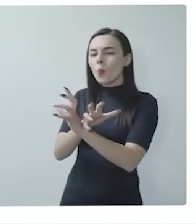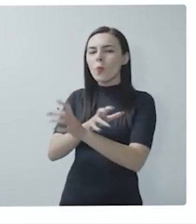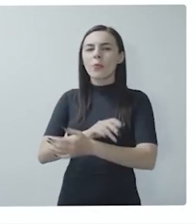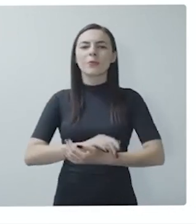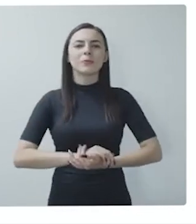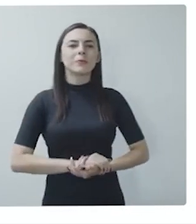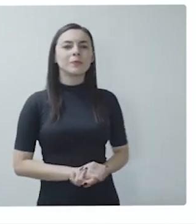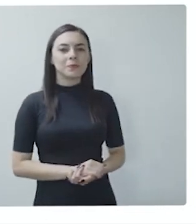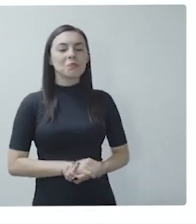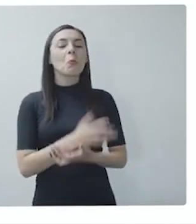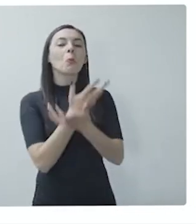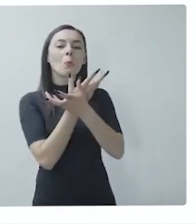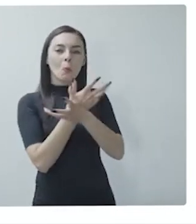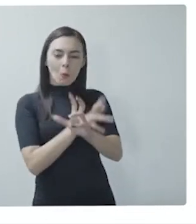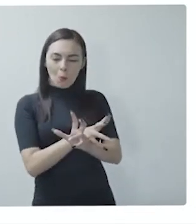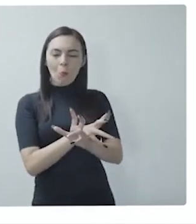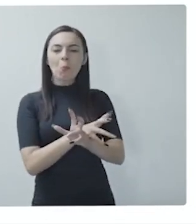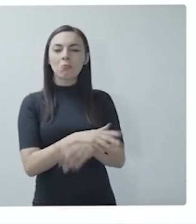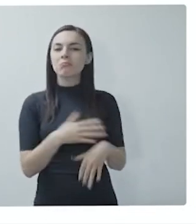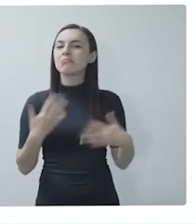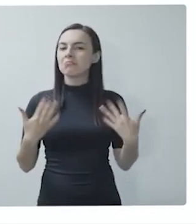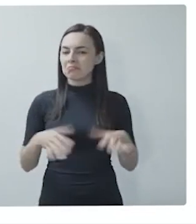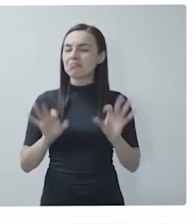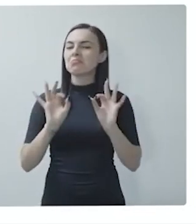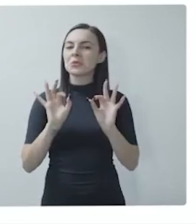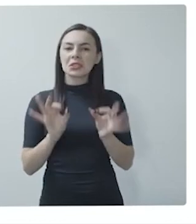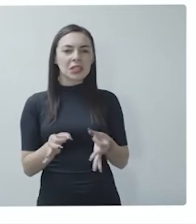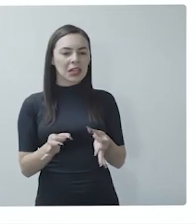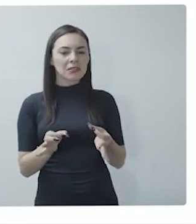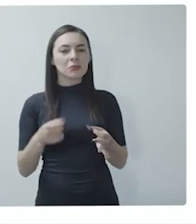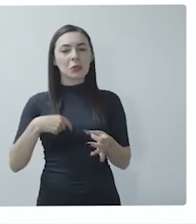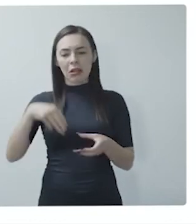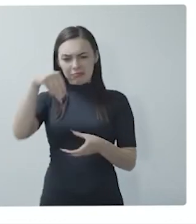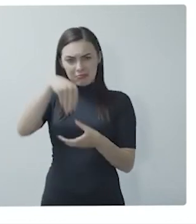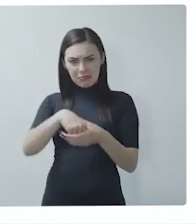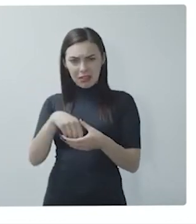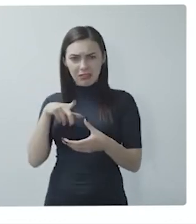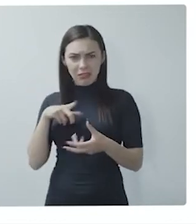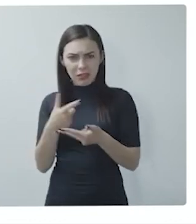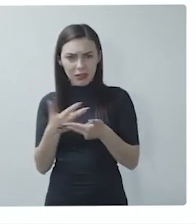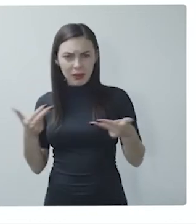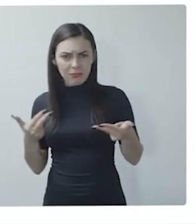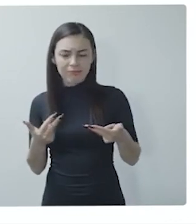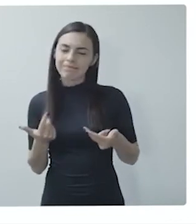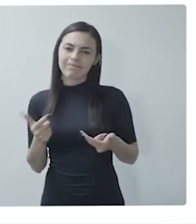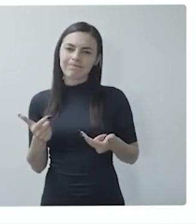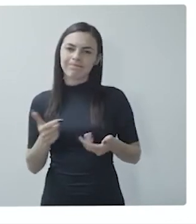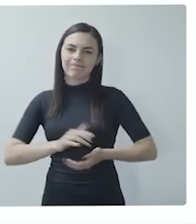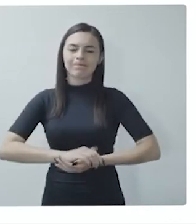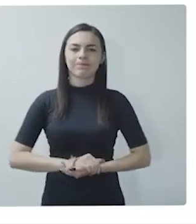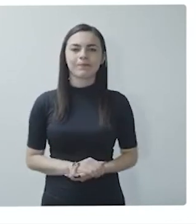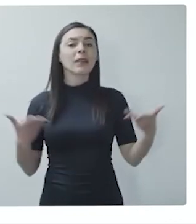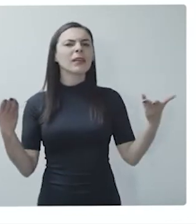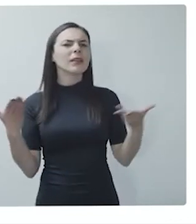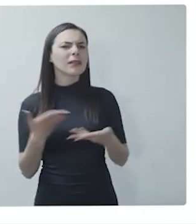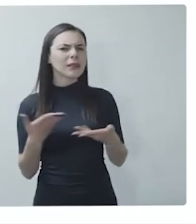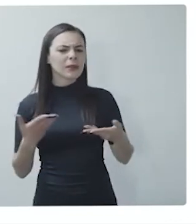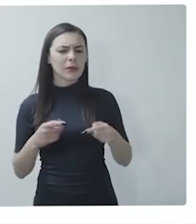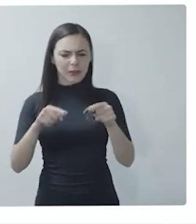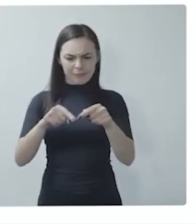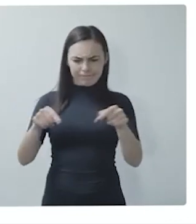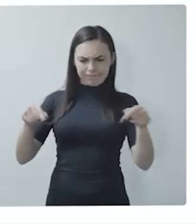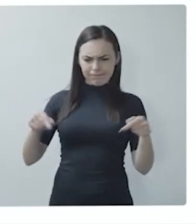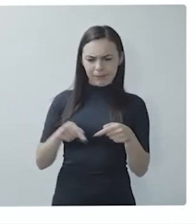Vazia. Vazia, isso mesmo, não tem nada dentro da piscina. E agora?